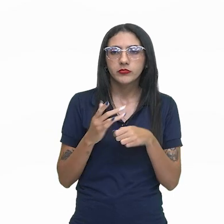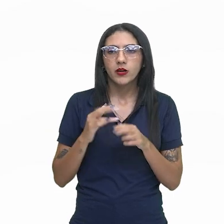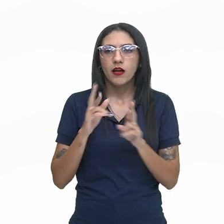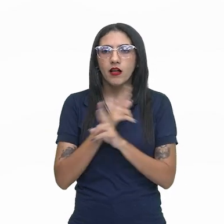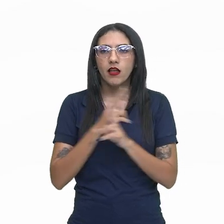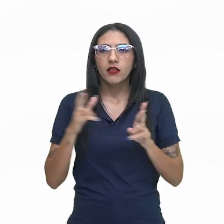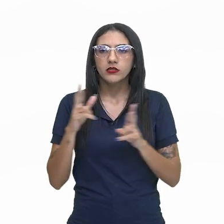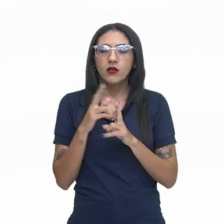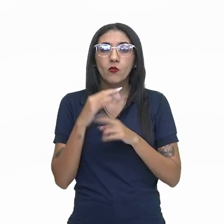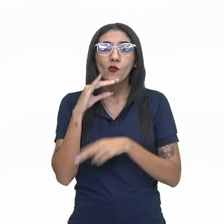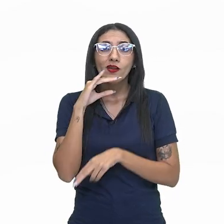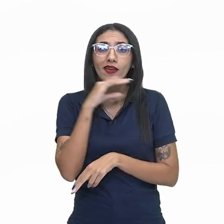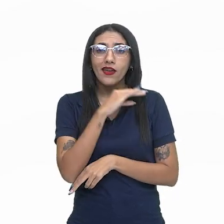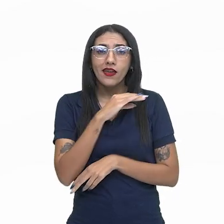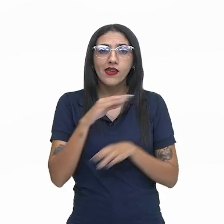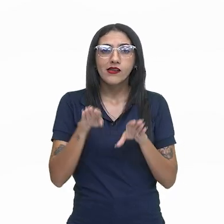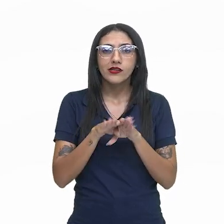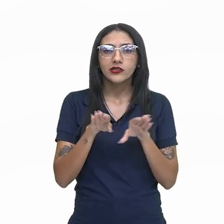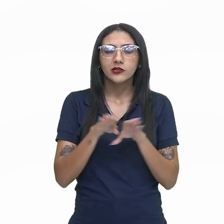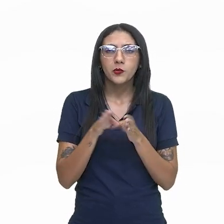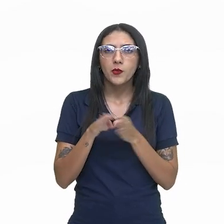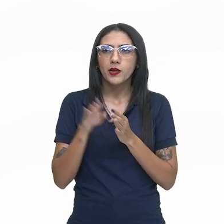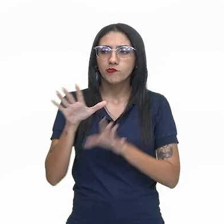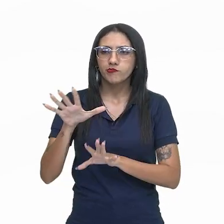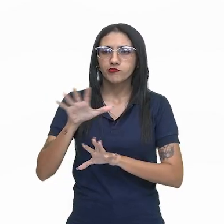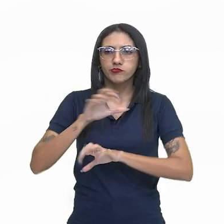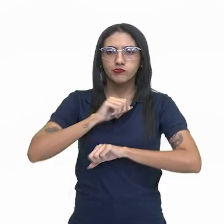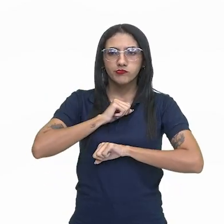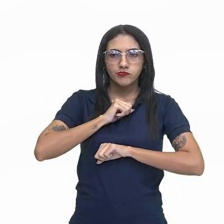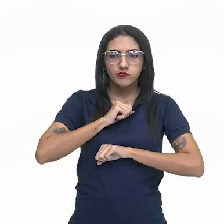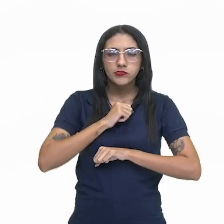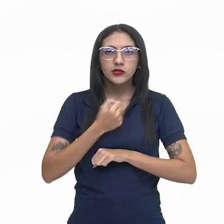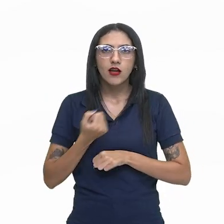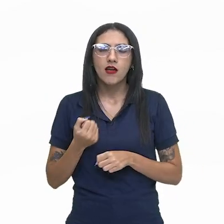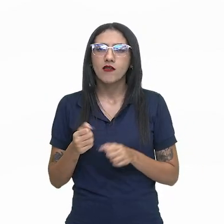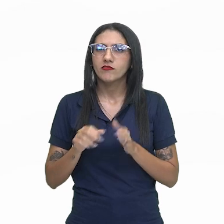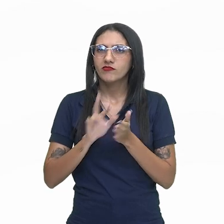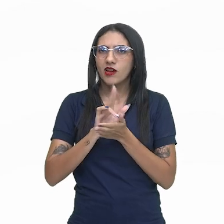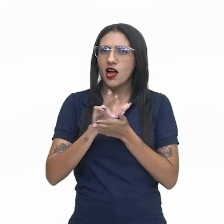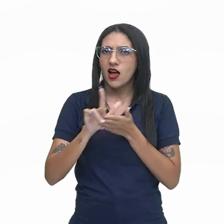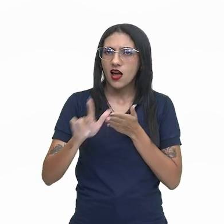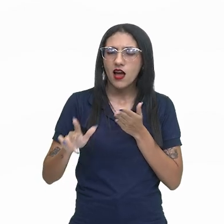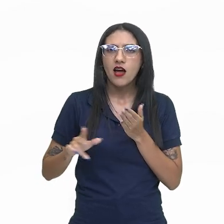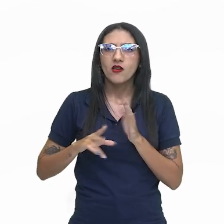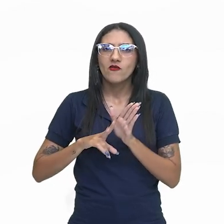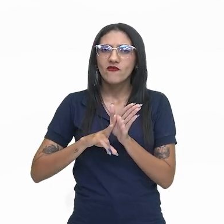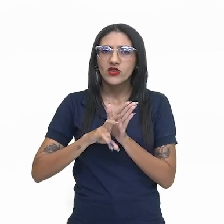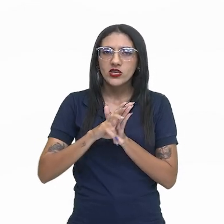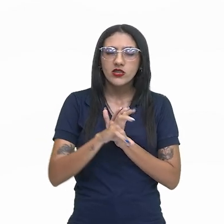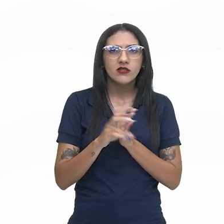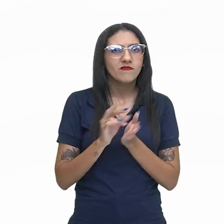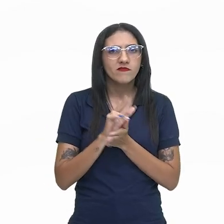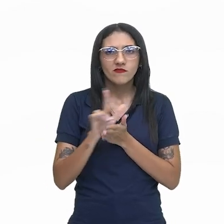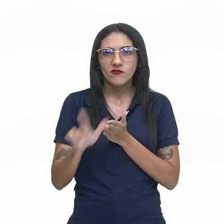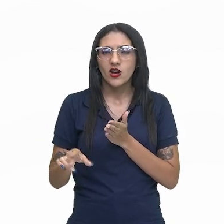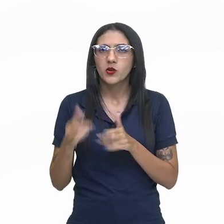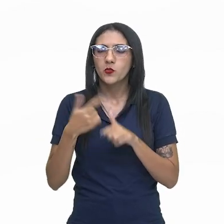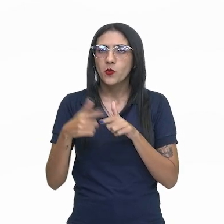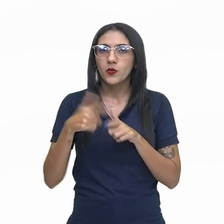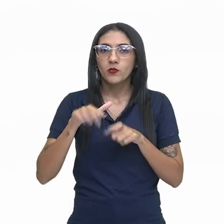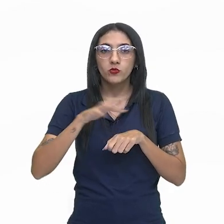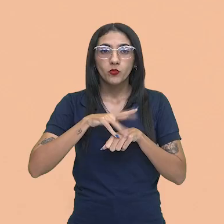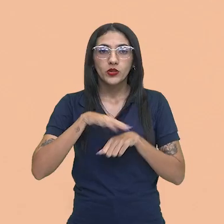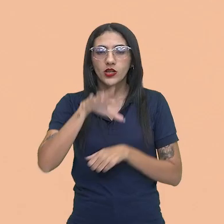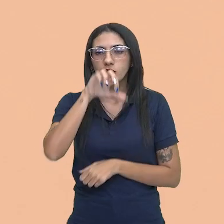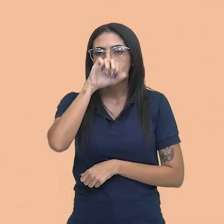ao calor, né? Propagação de vetores de doenças também, de vírus, doenças respiratórias, entre outras doenças